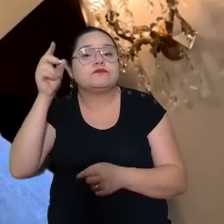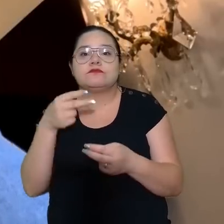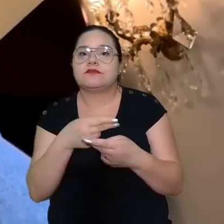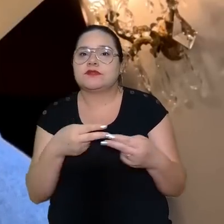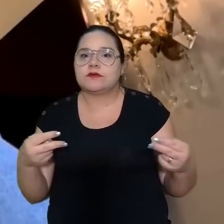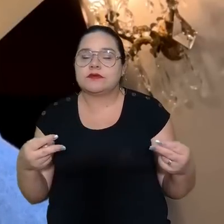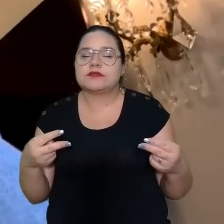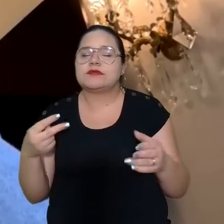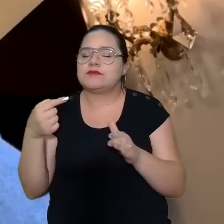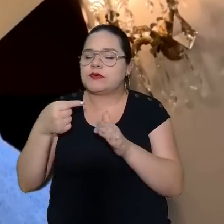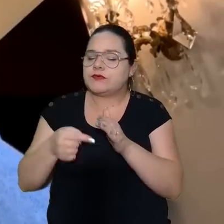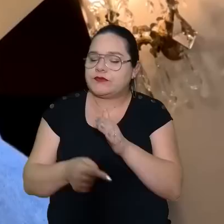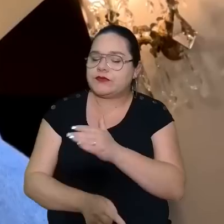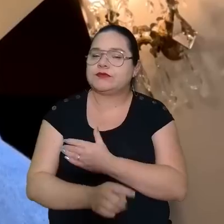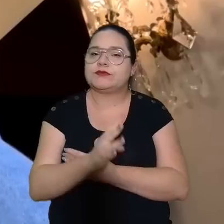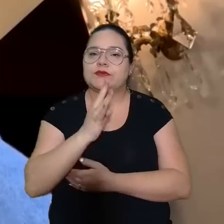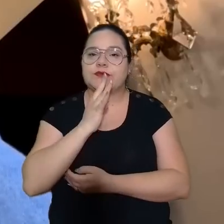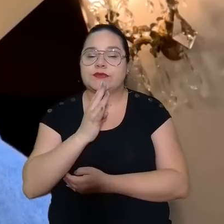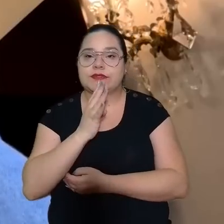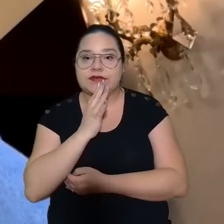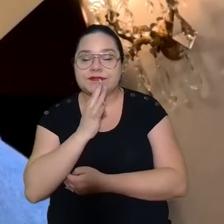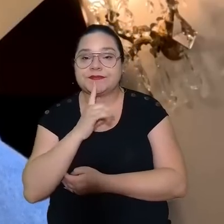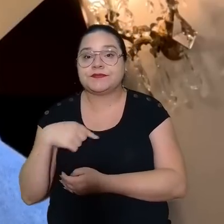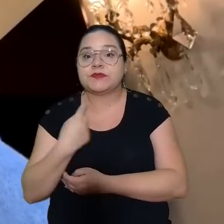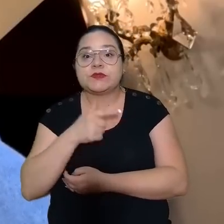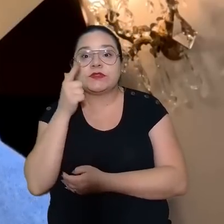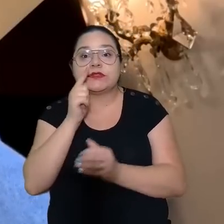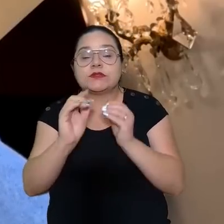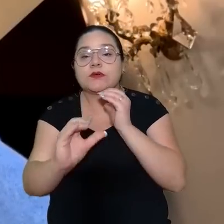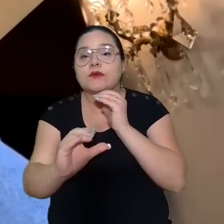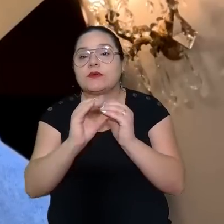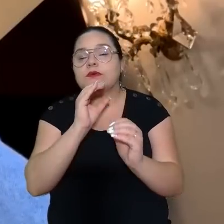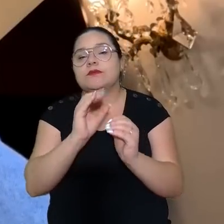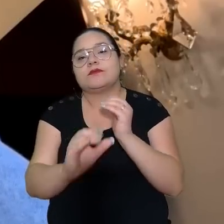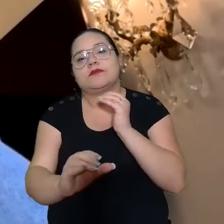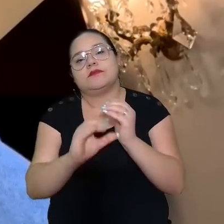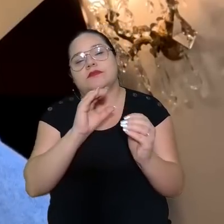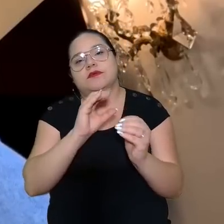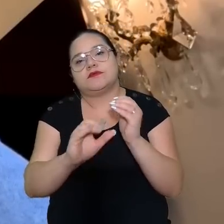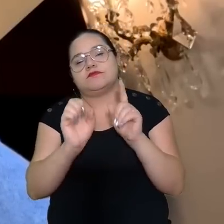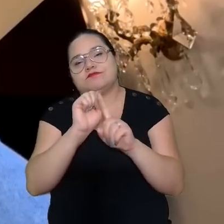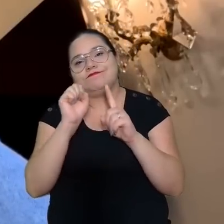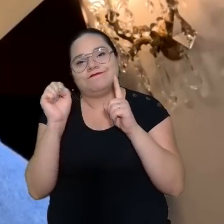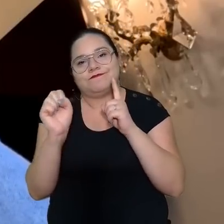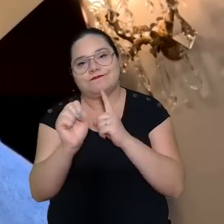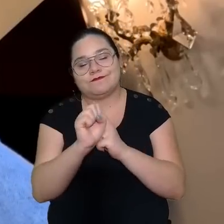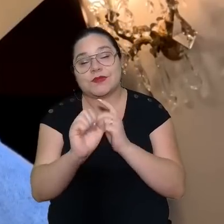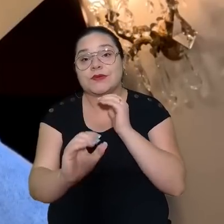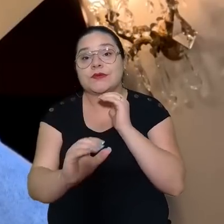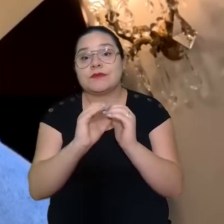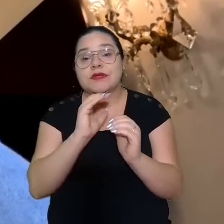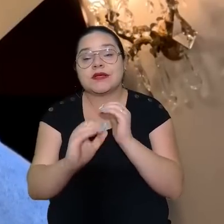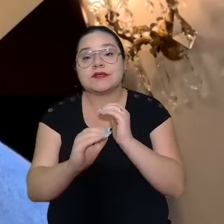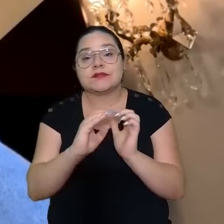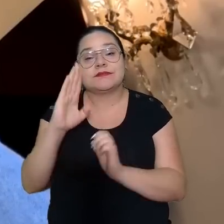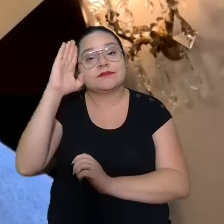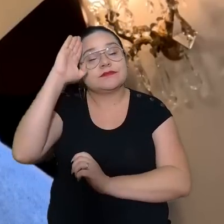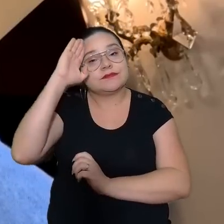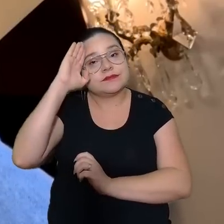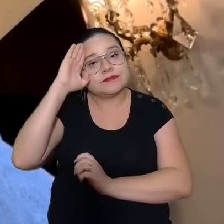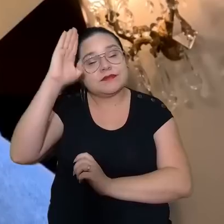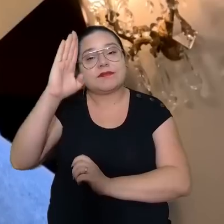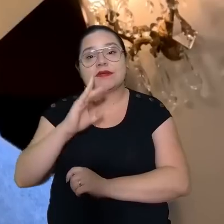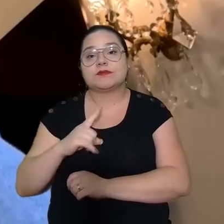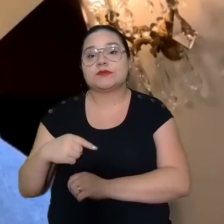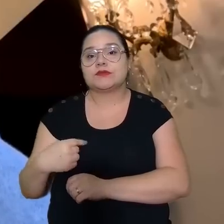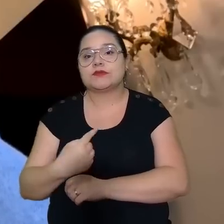profundidade, com que a gente consiga se comunicar com a sociedade e em especial, com o nosso